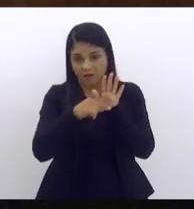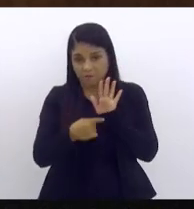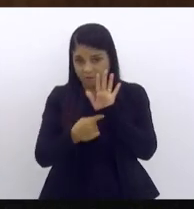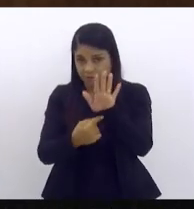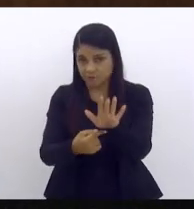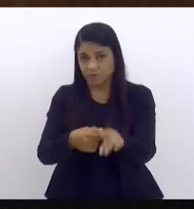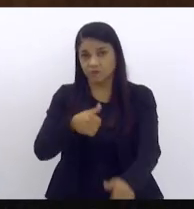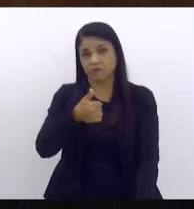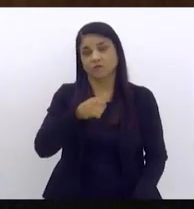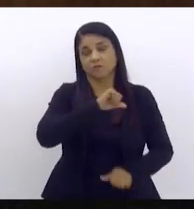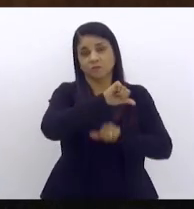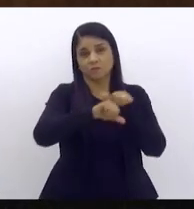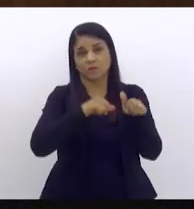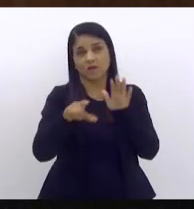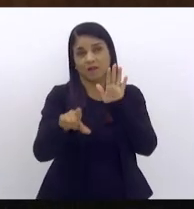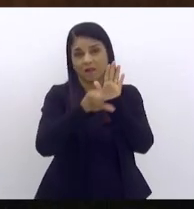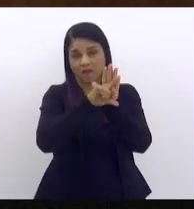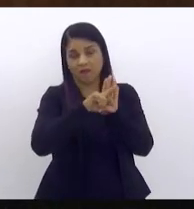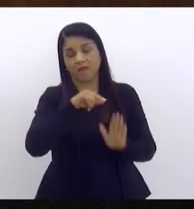9.169, de